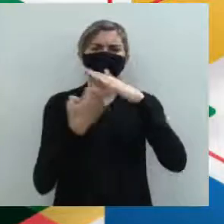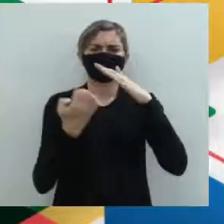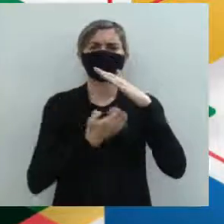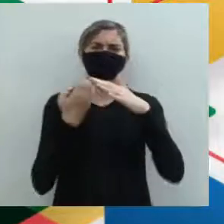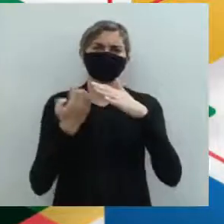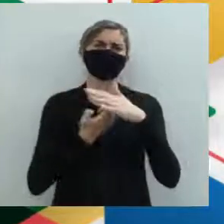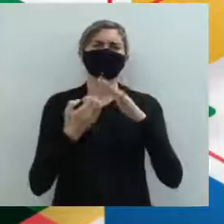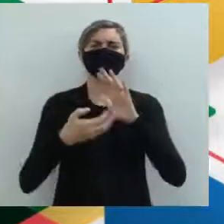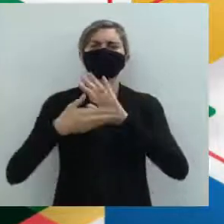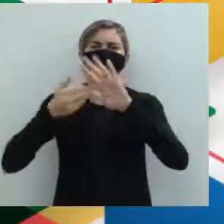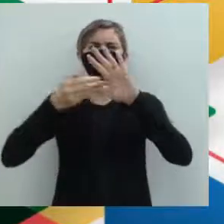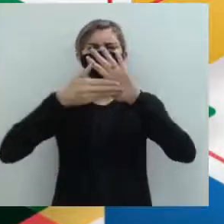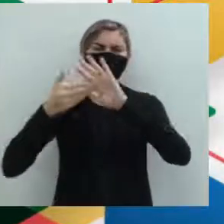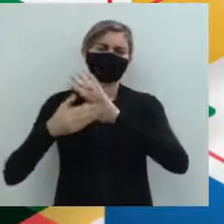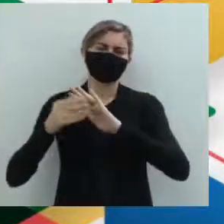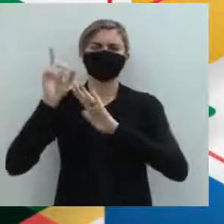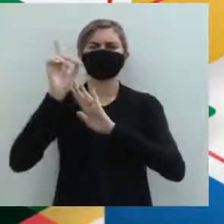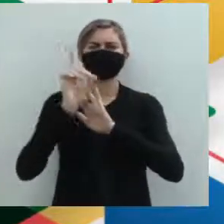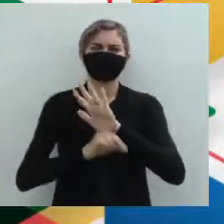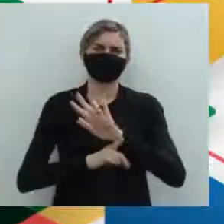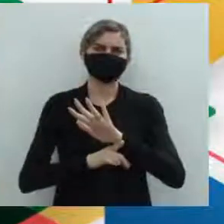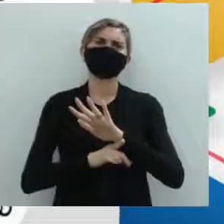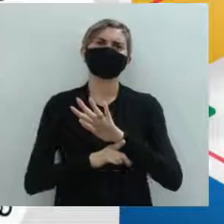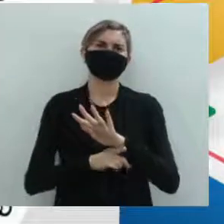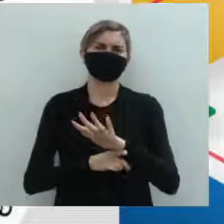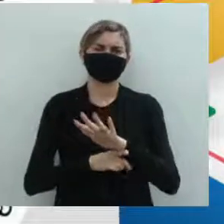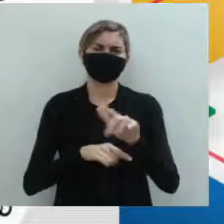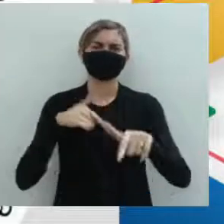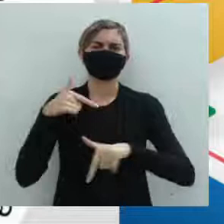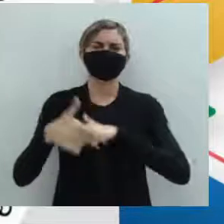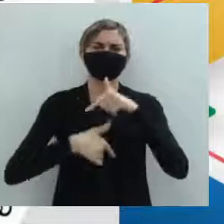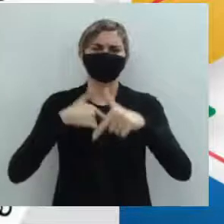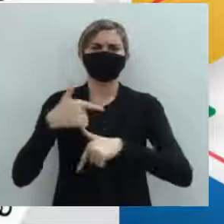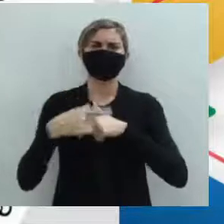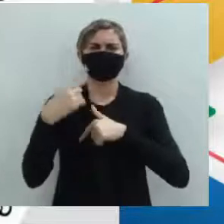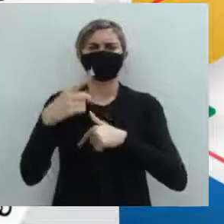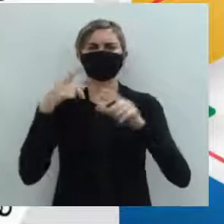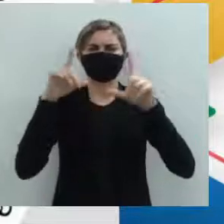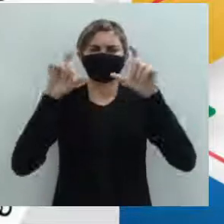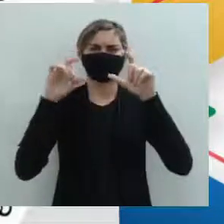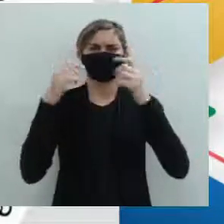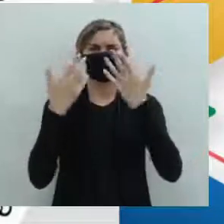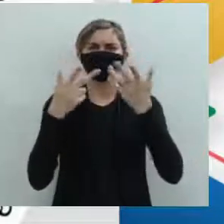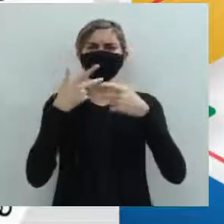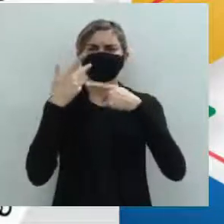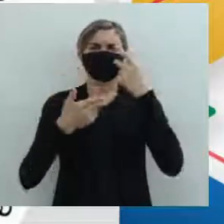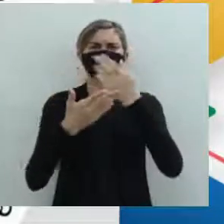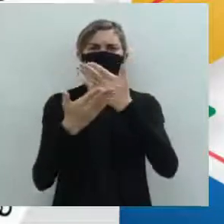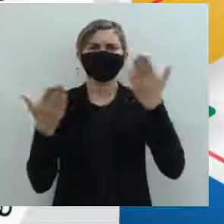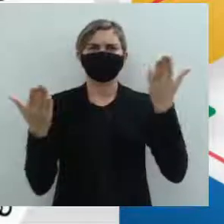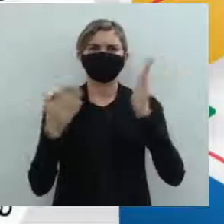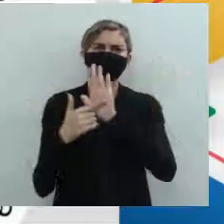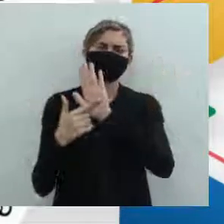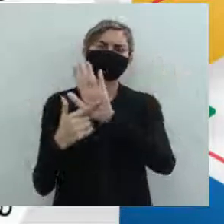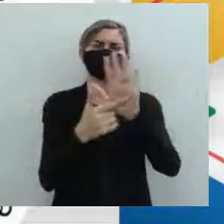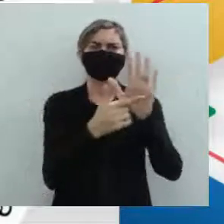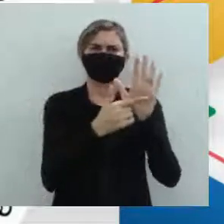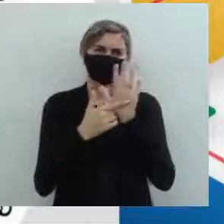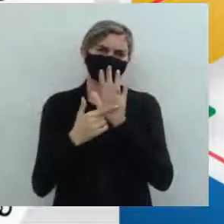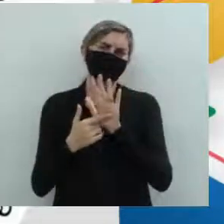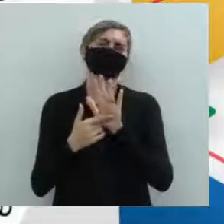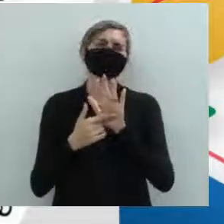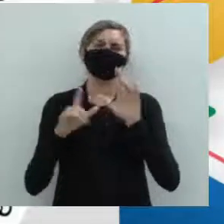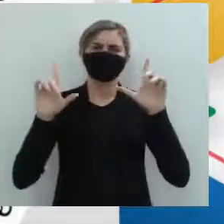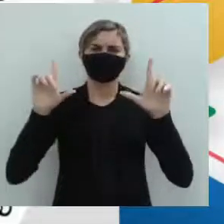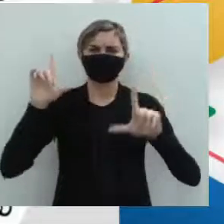ela retira direitos dos trabalhadores e das trabalhadoras. Essa imagem que eu tinha falado para vocês que eu queria mostrar, olha só, ela está aí na